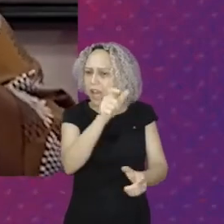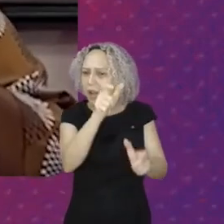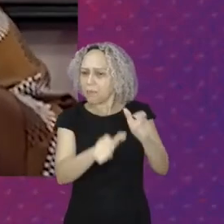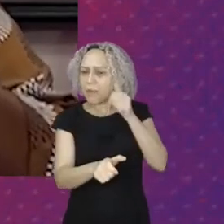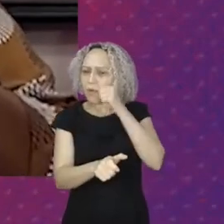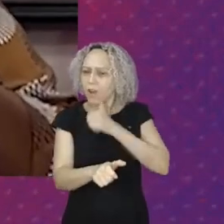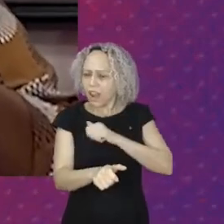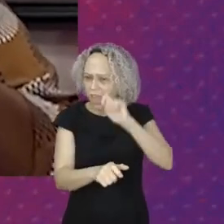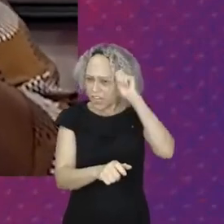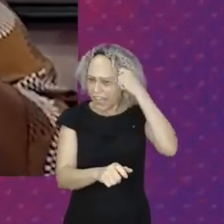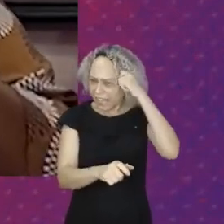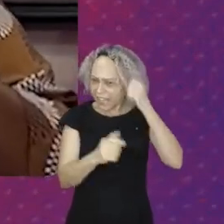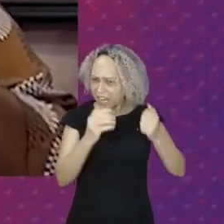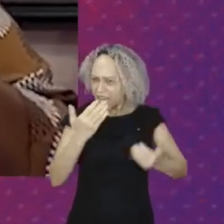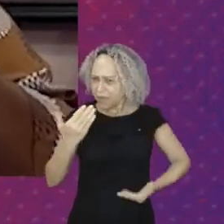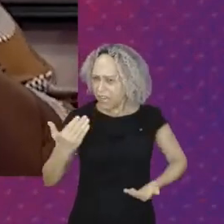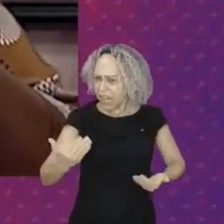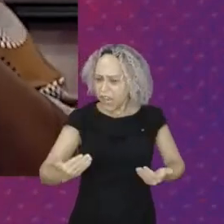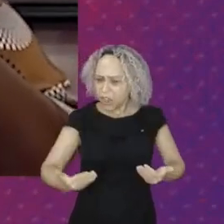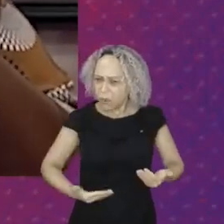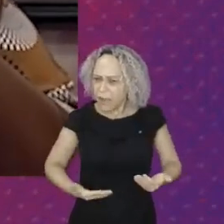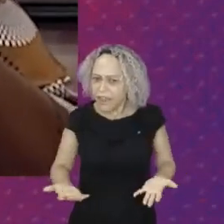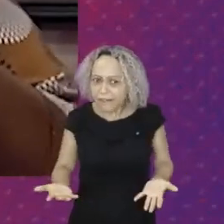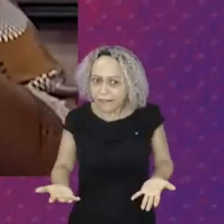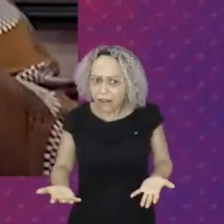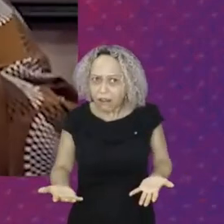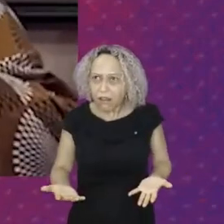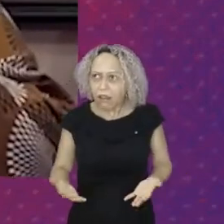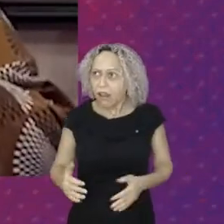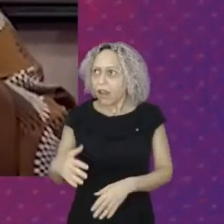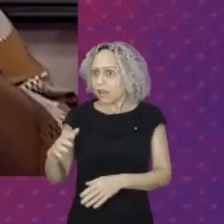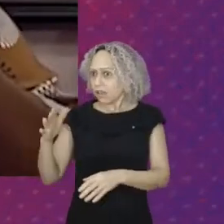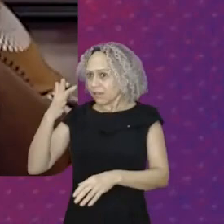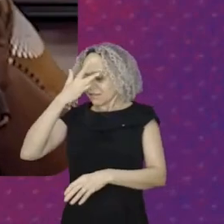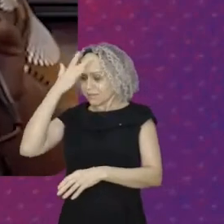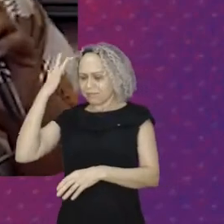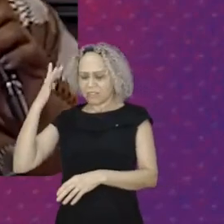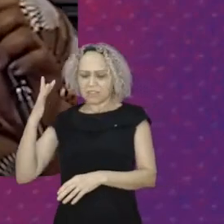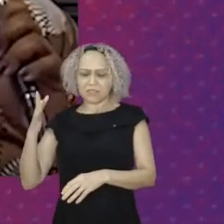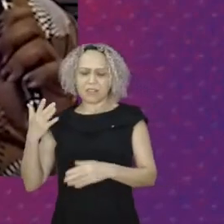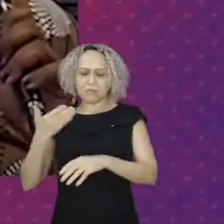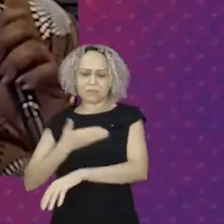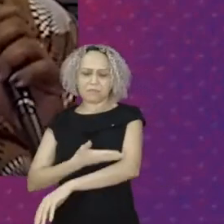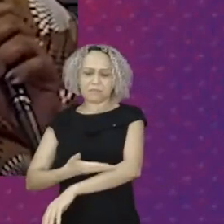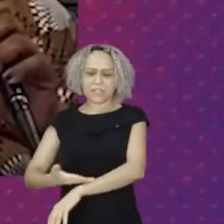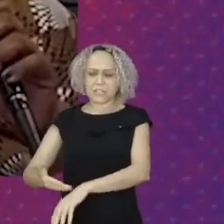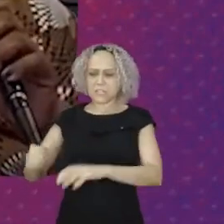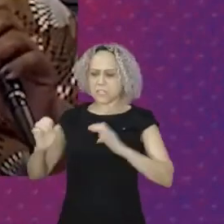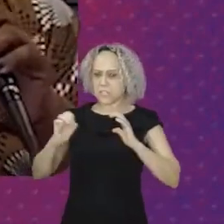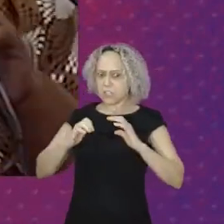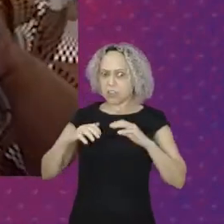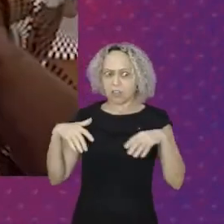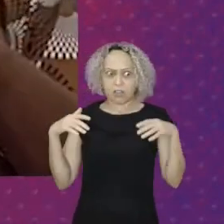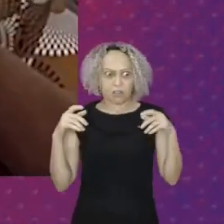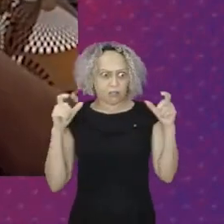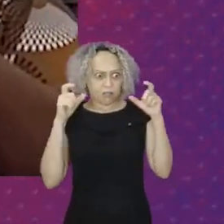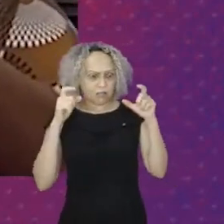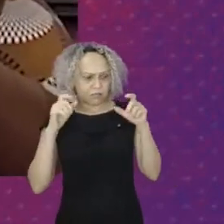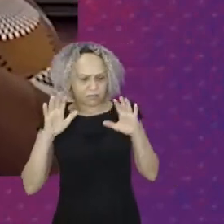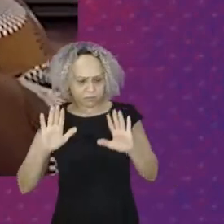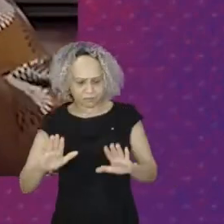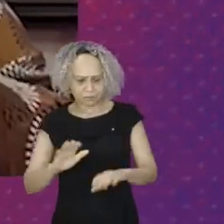às mulheres, mas vamos dizer a verdade, principalmente às mulheres negras. Porque